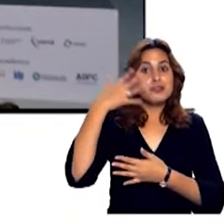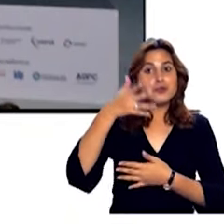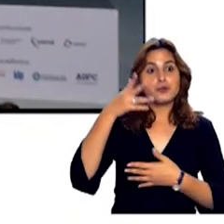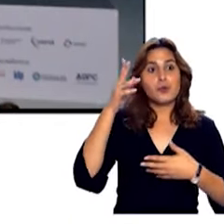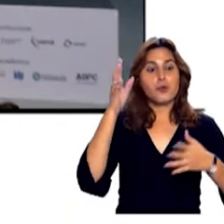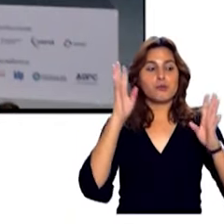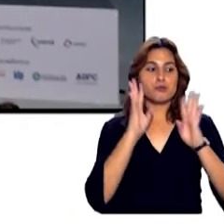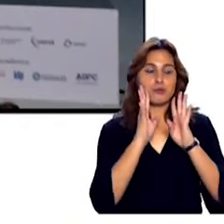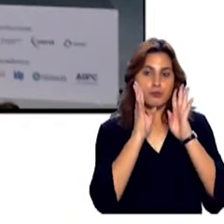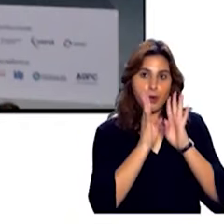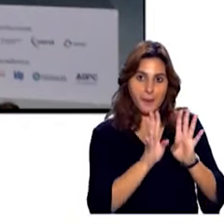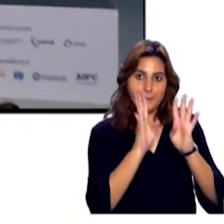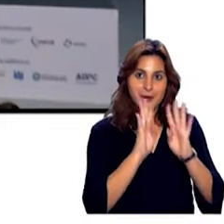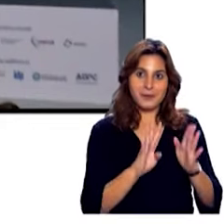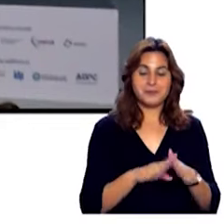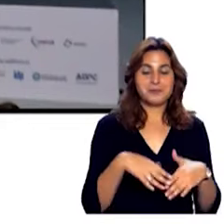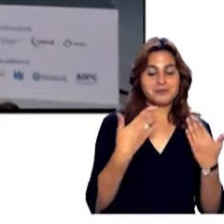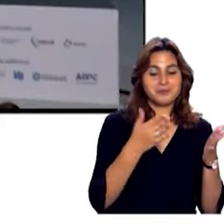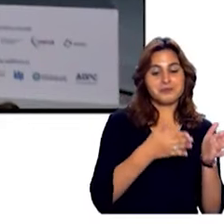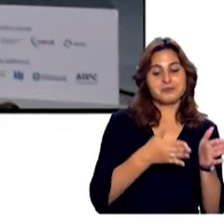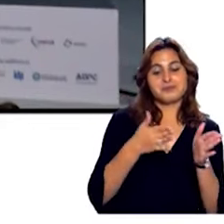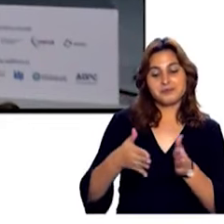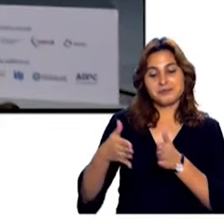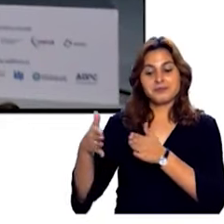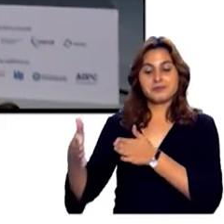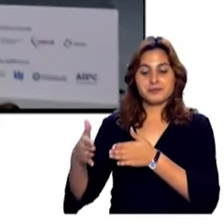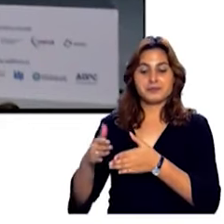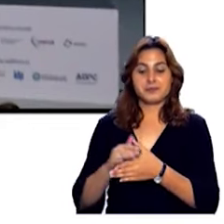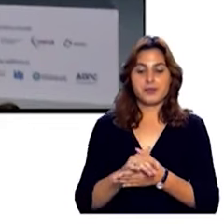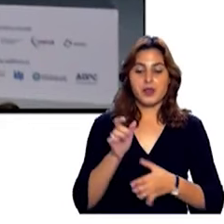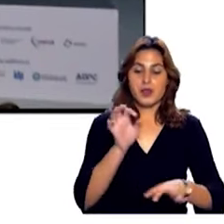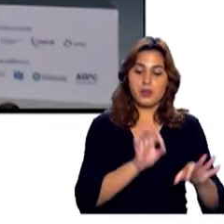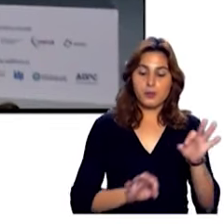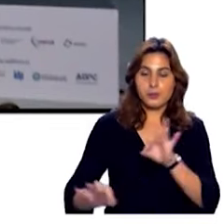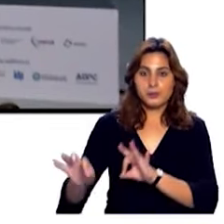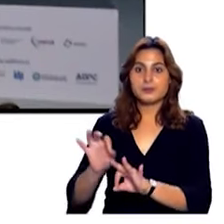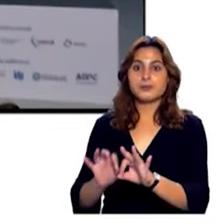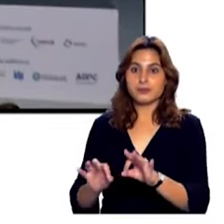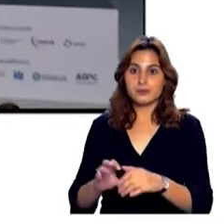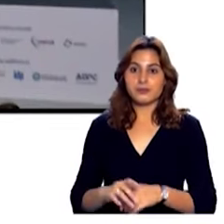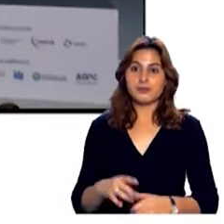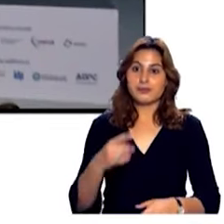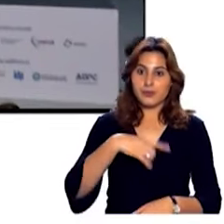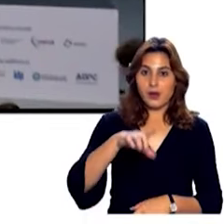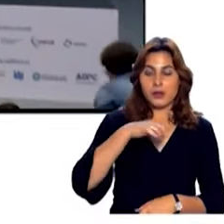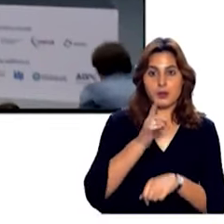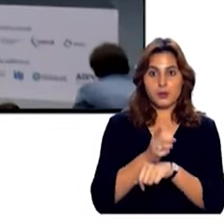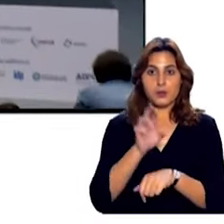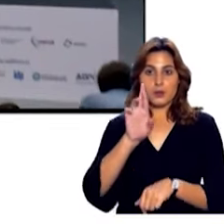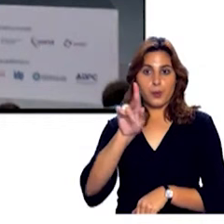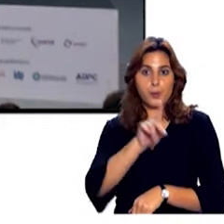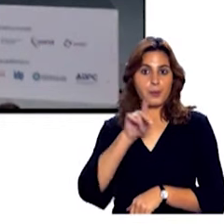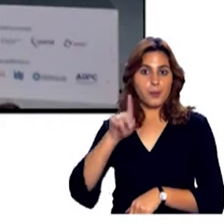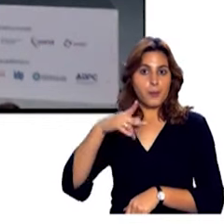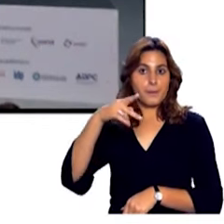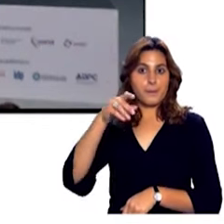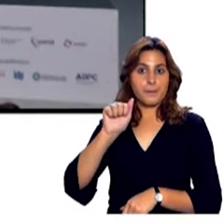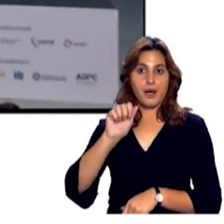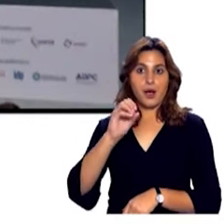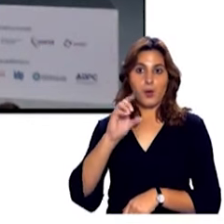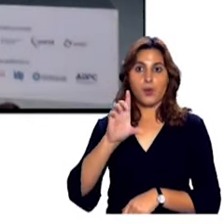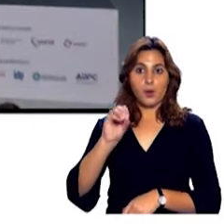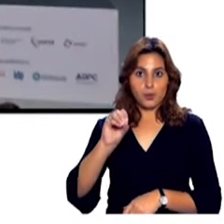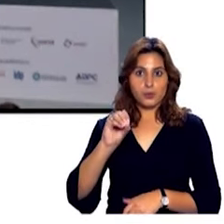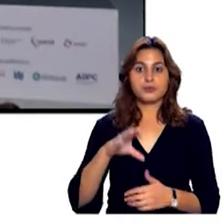aqui mencionada do do da organização teremos D Professor Dr Paolo que vai ser